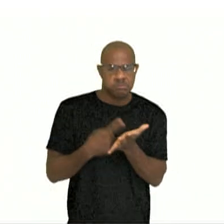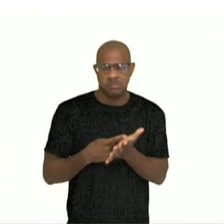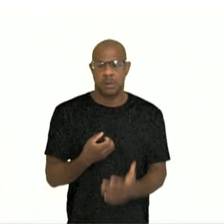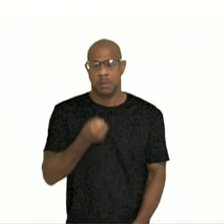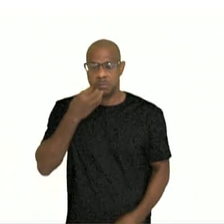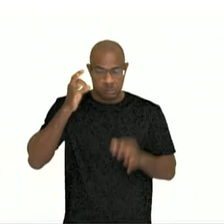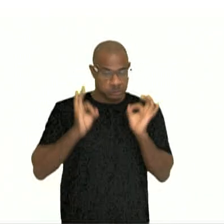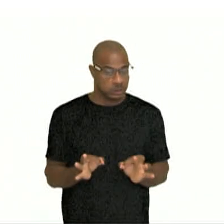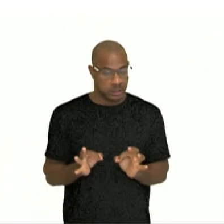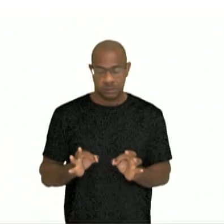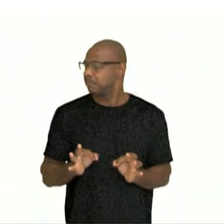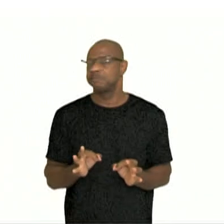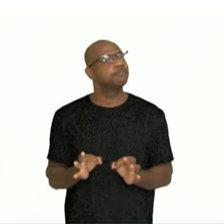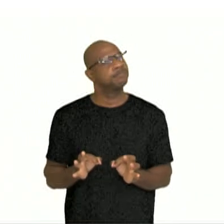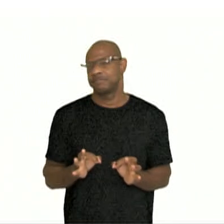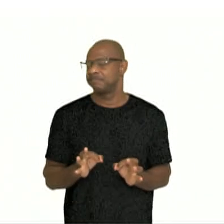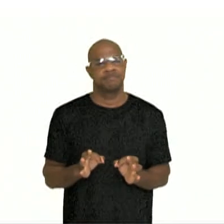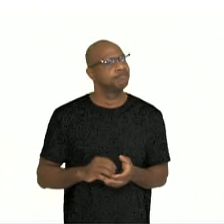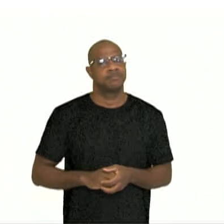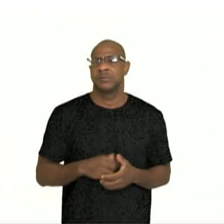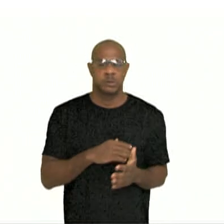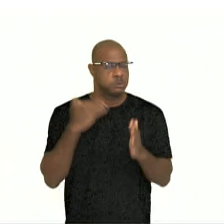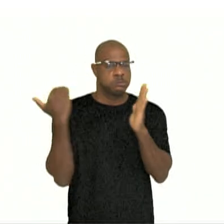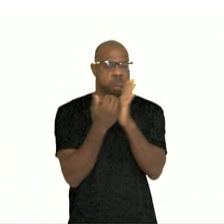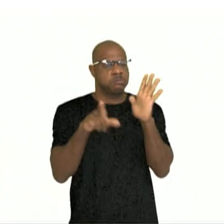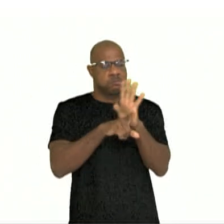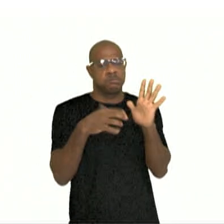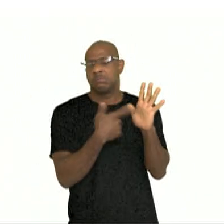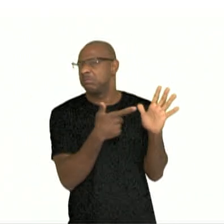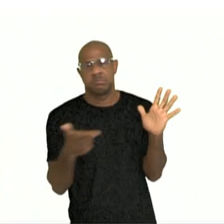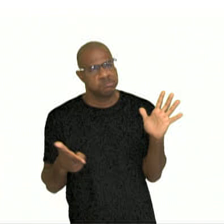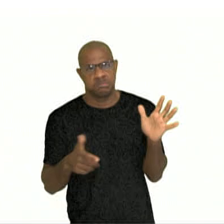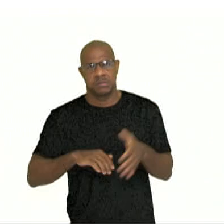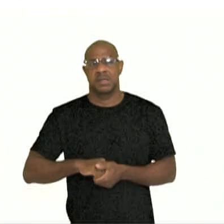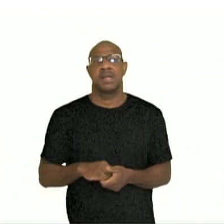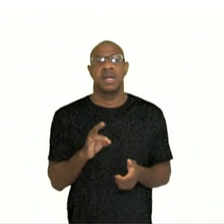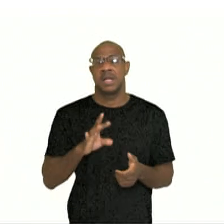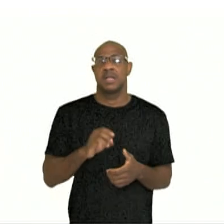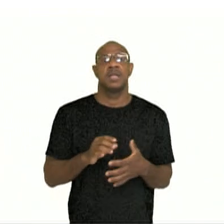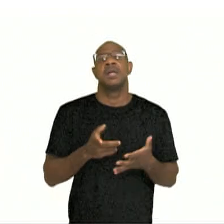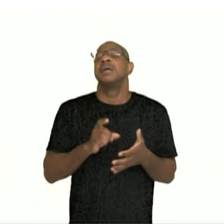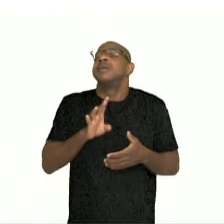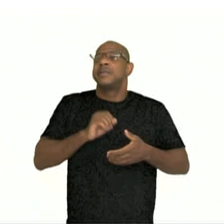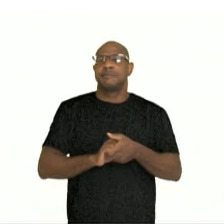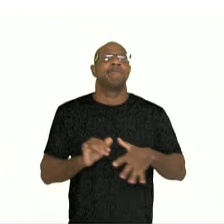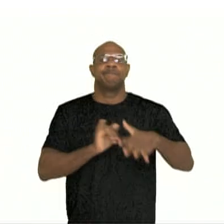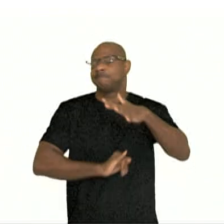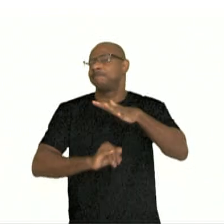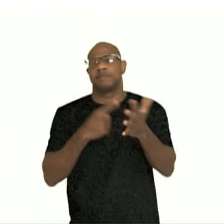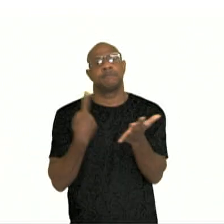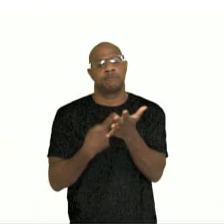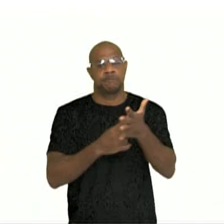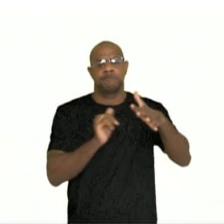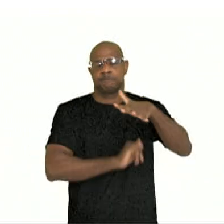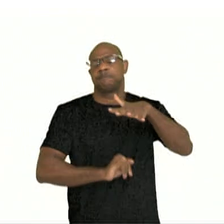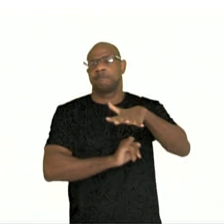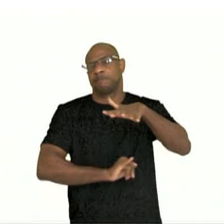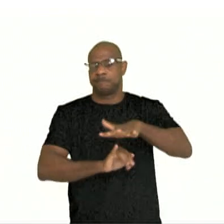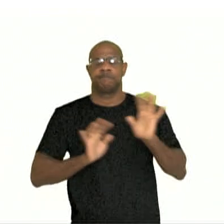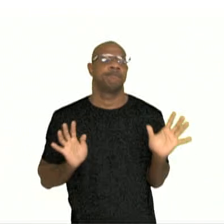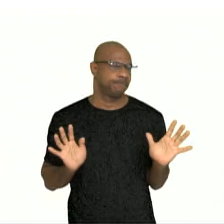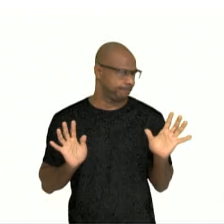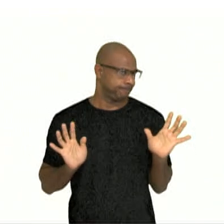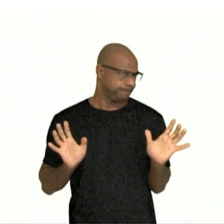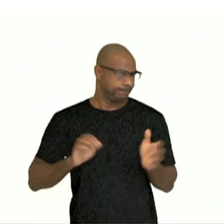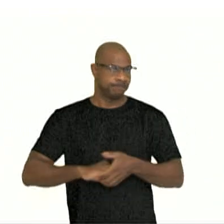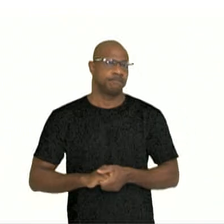não era um acordo de acordo com o Senado, ele é um acordo mais verbal entre esses 3 homens aqui. Crasso,